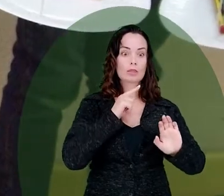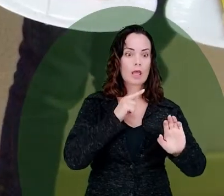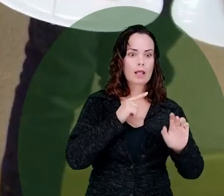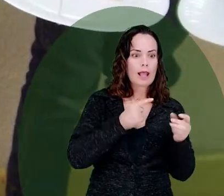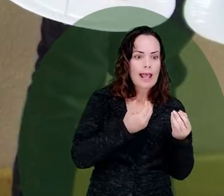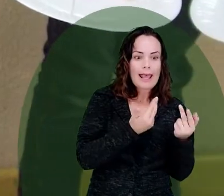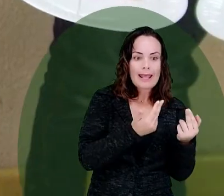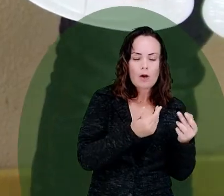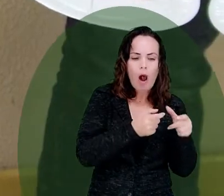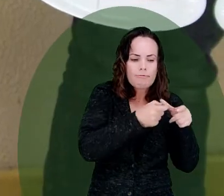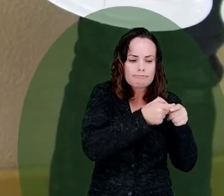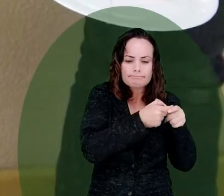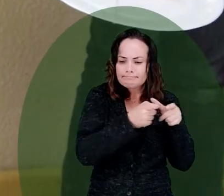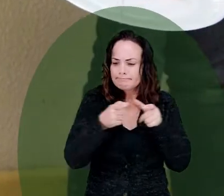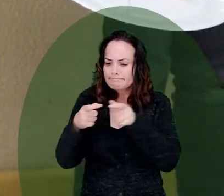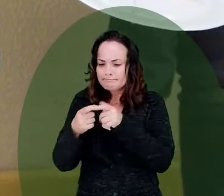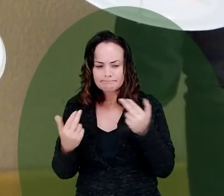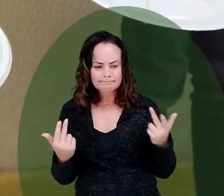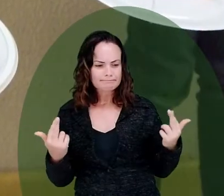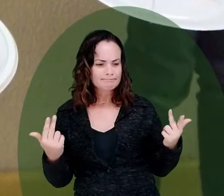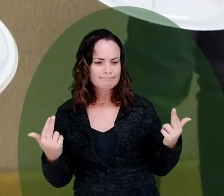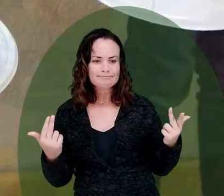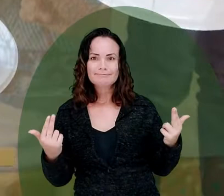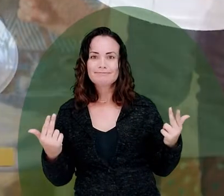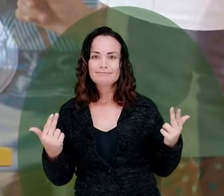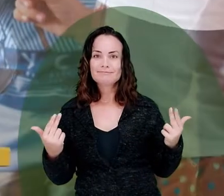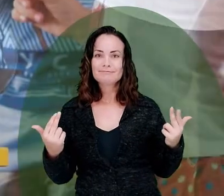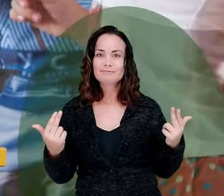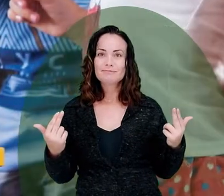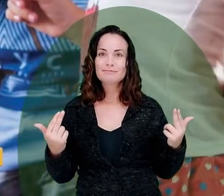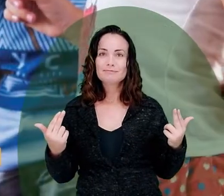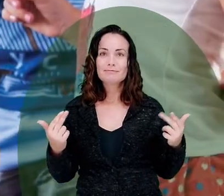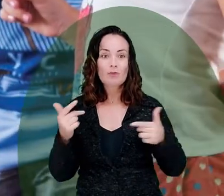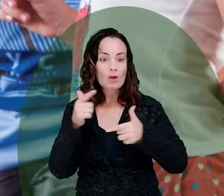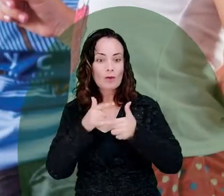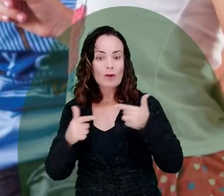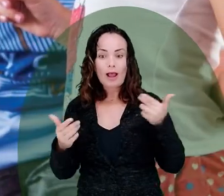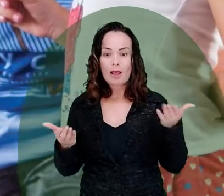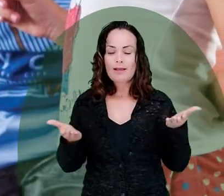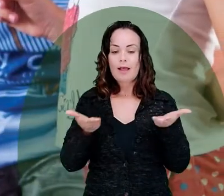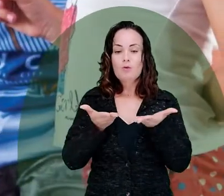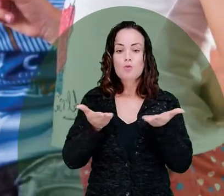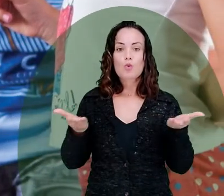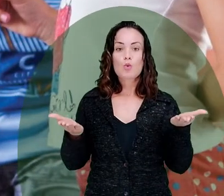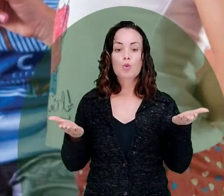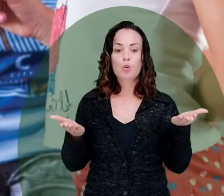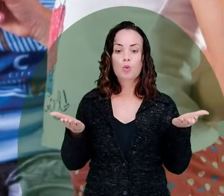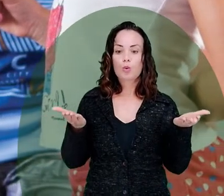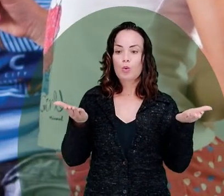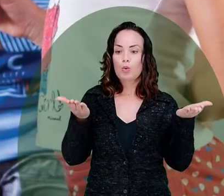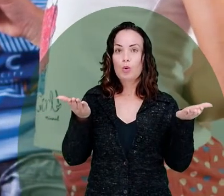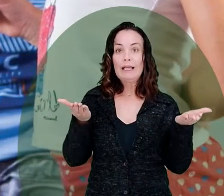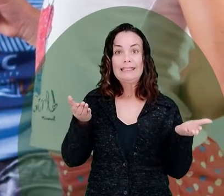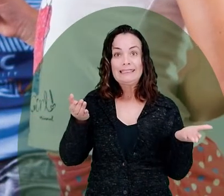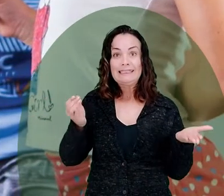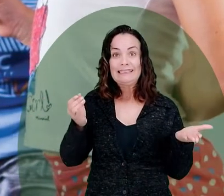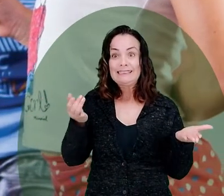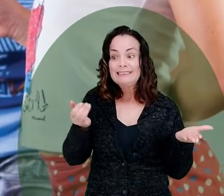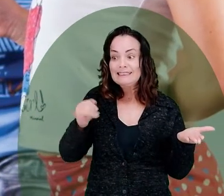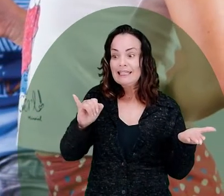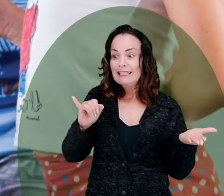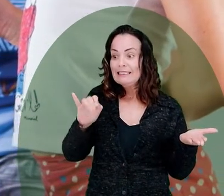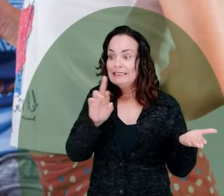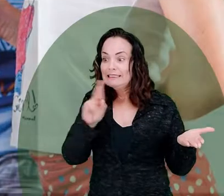mesmo tamanho, ou seja, a igualdade da equação, a balancinha fica reta. Se você põe algum peso